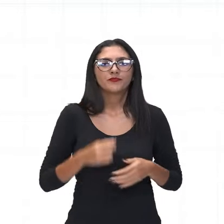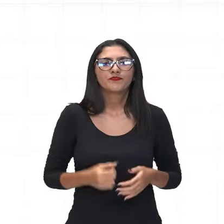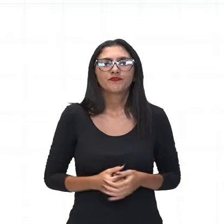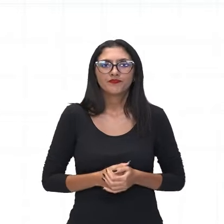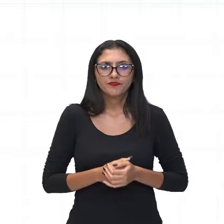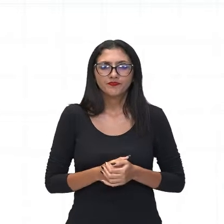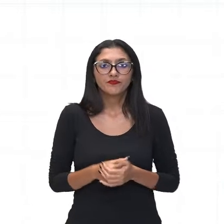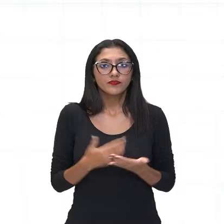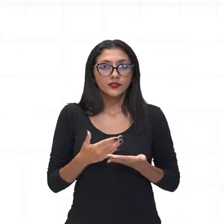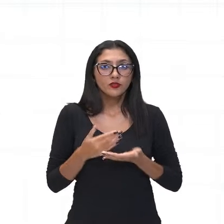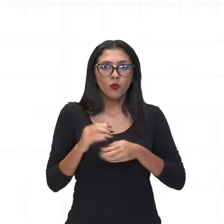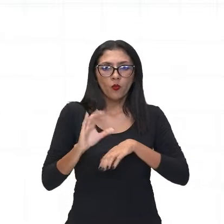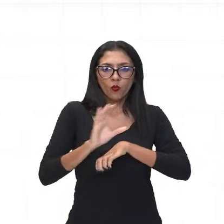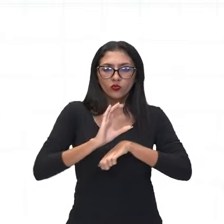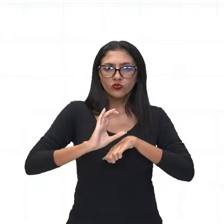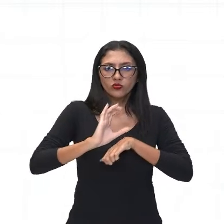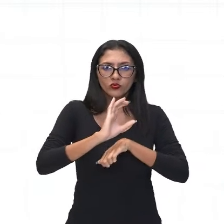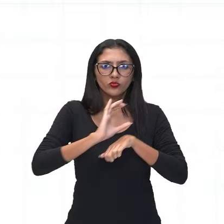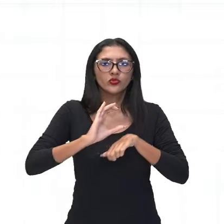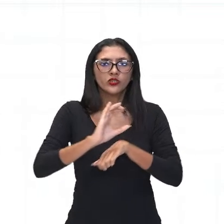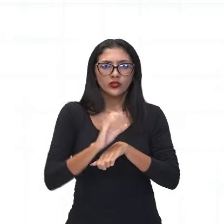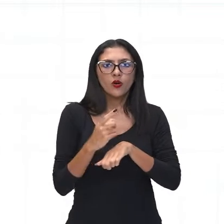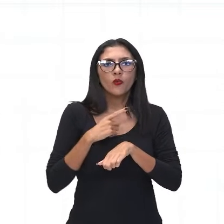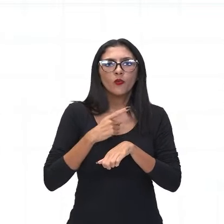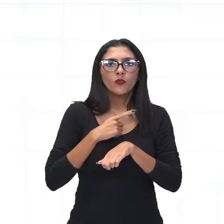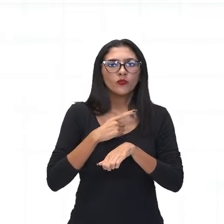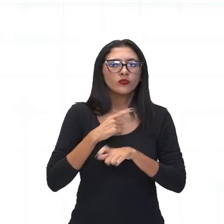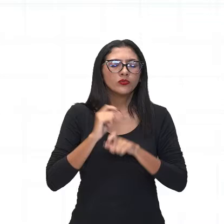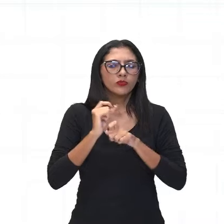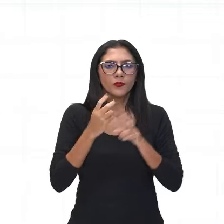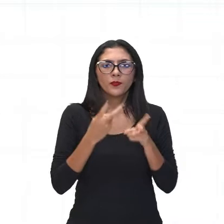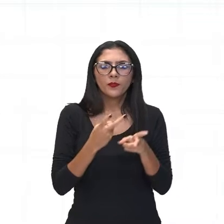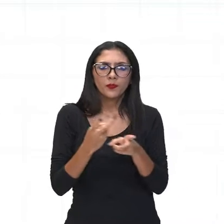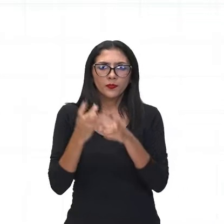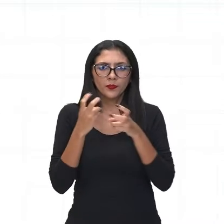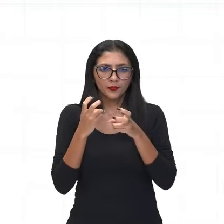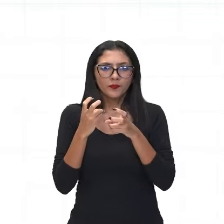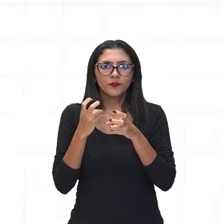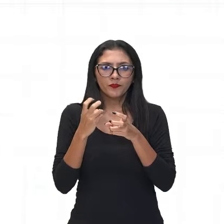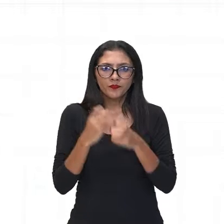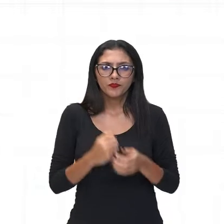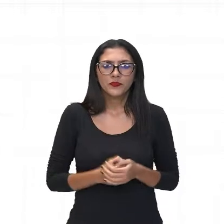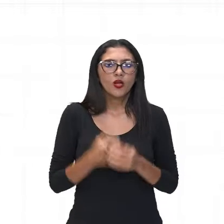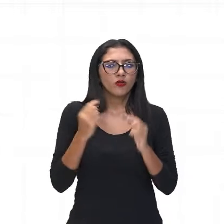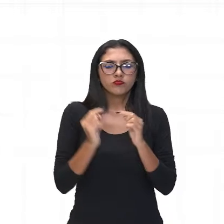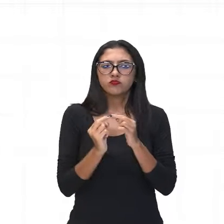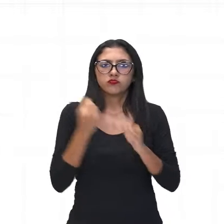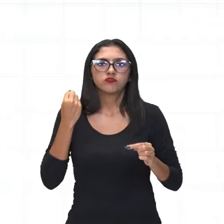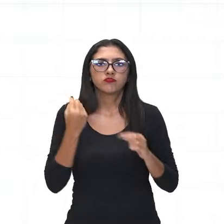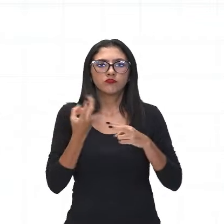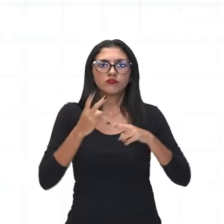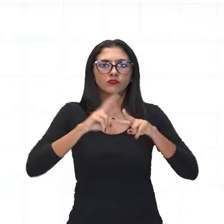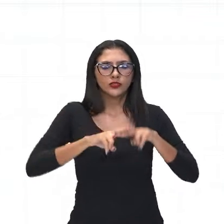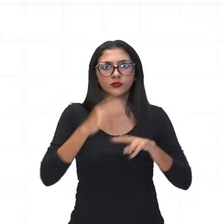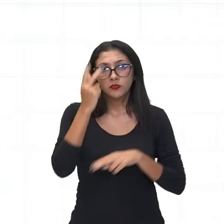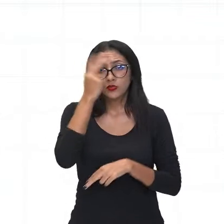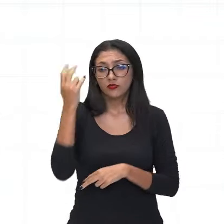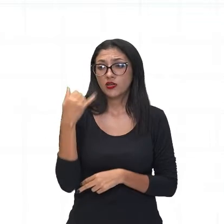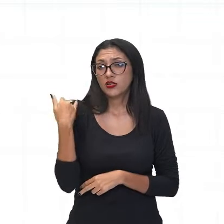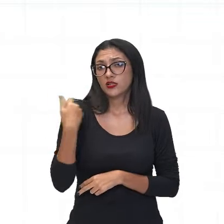vigente Constituição estabelece que são penalmente inimputáveis os menores de 18